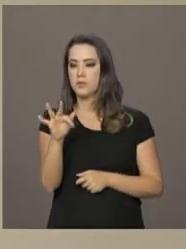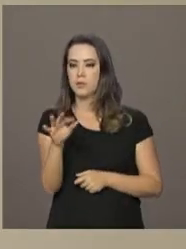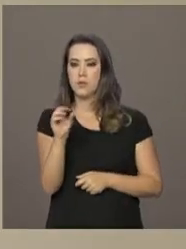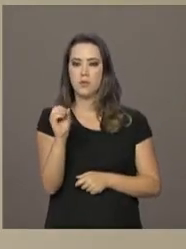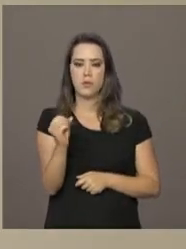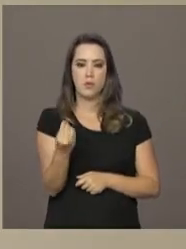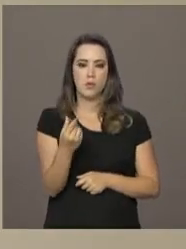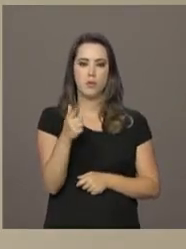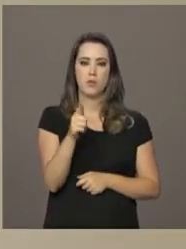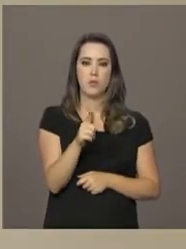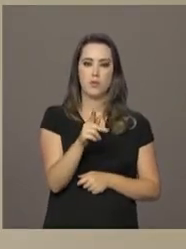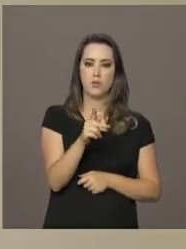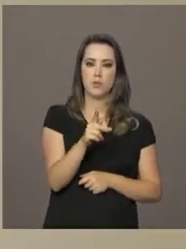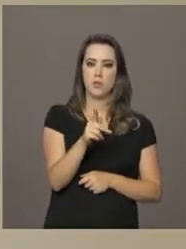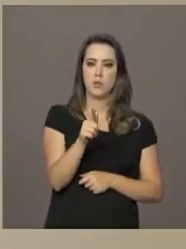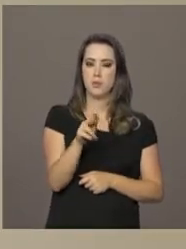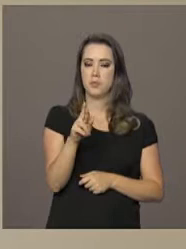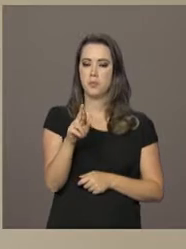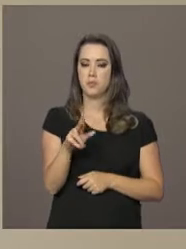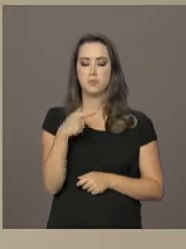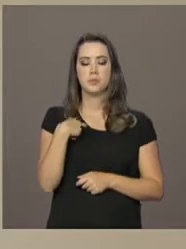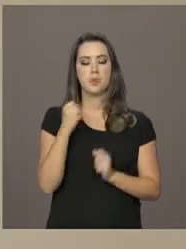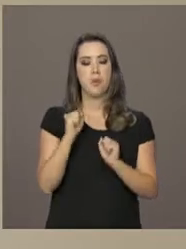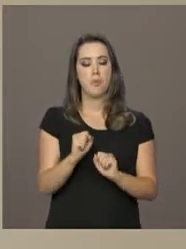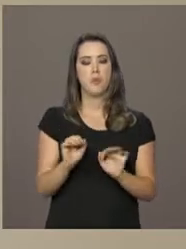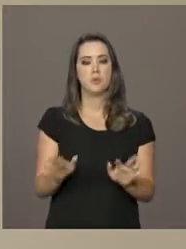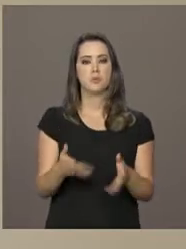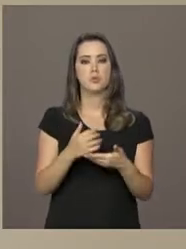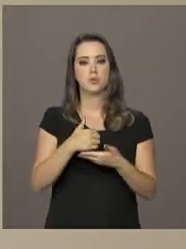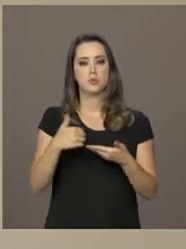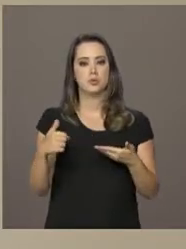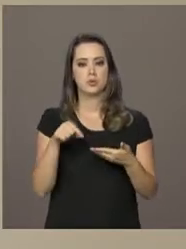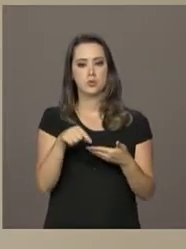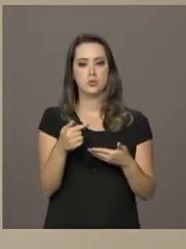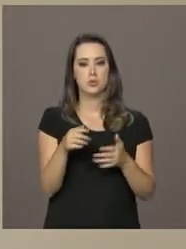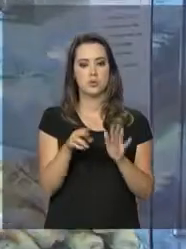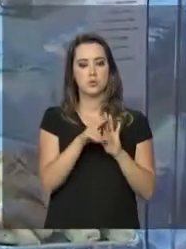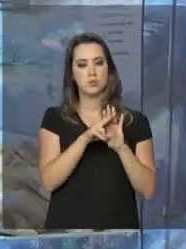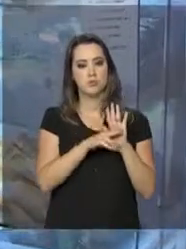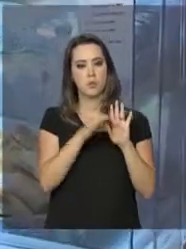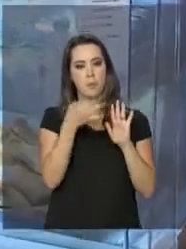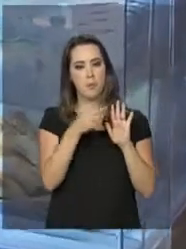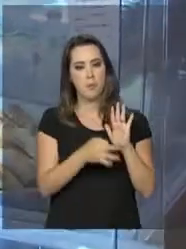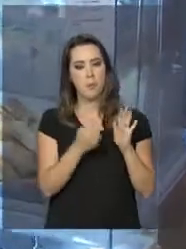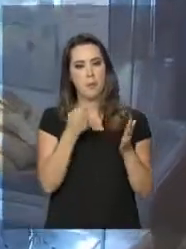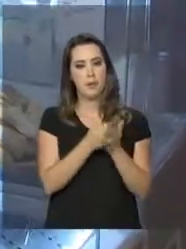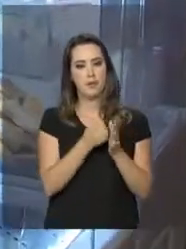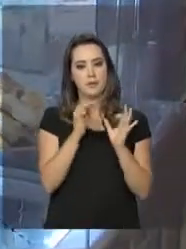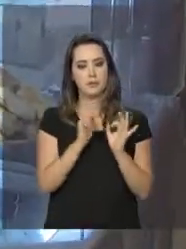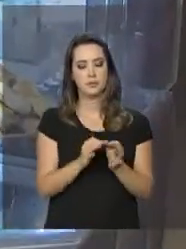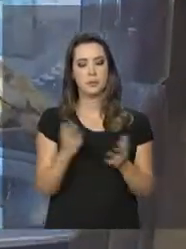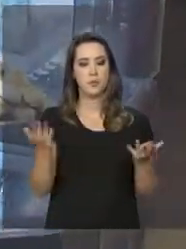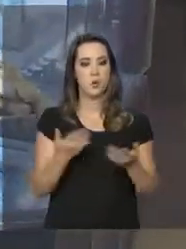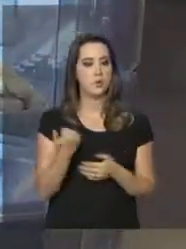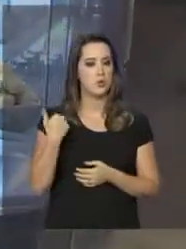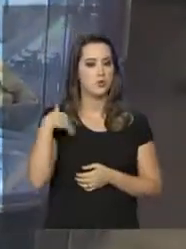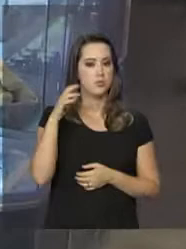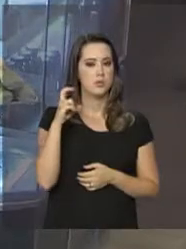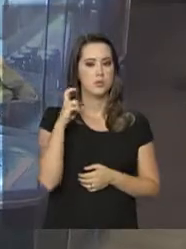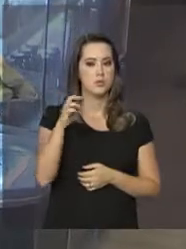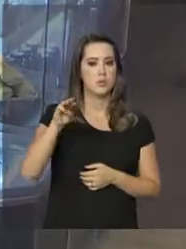que estou motivando é essa possível exclusão no caso de não regularização hoje mais de 5 milhões de empresas